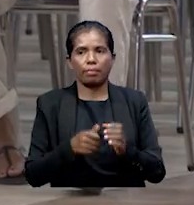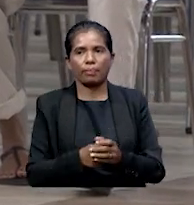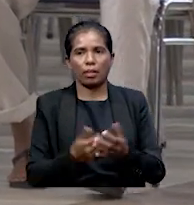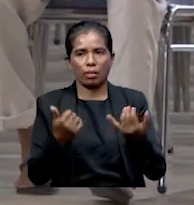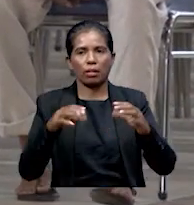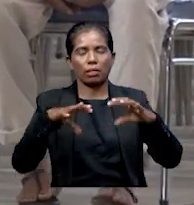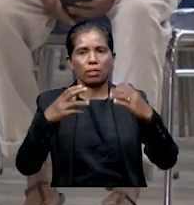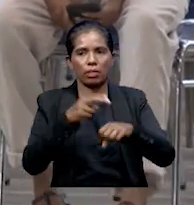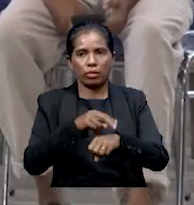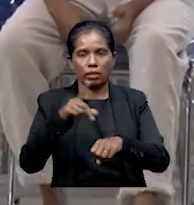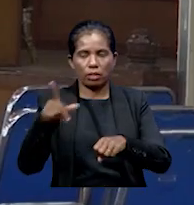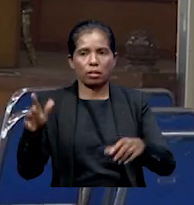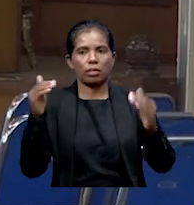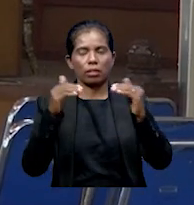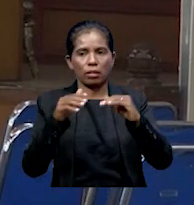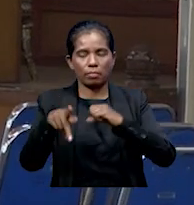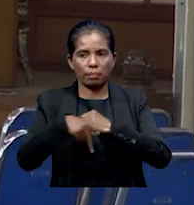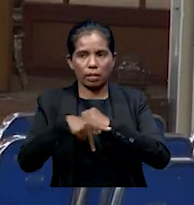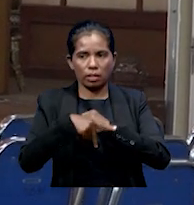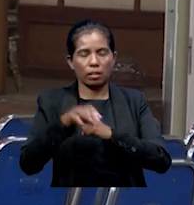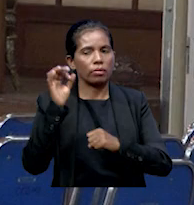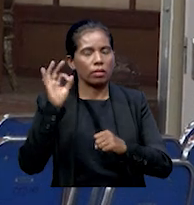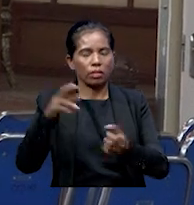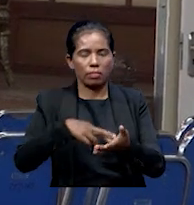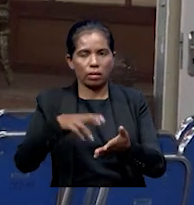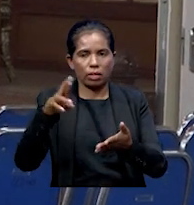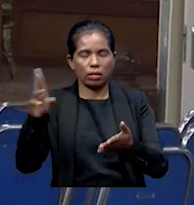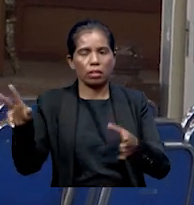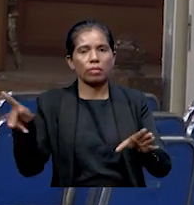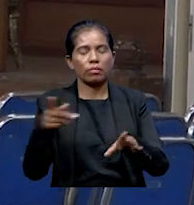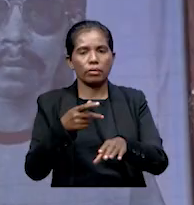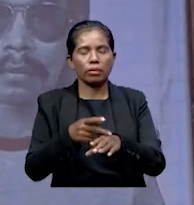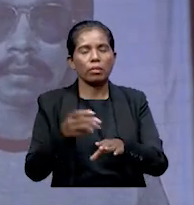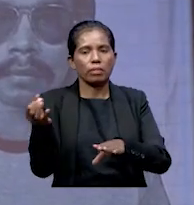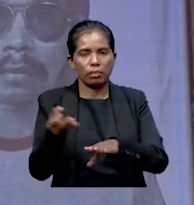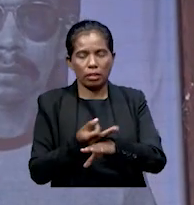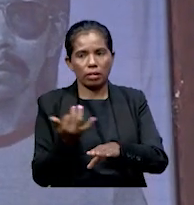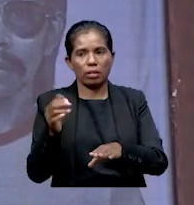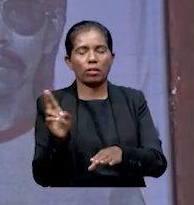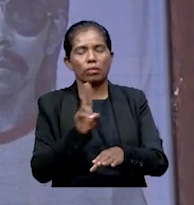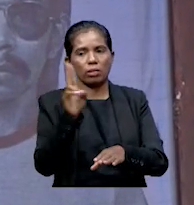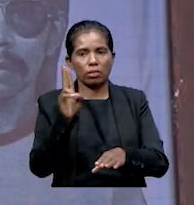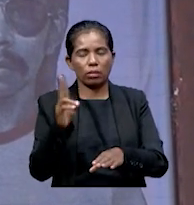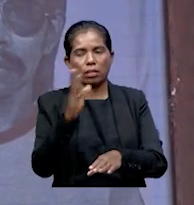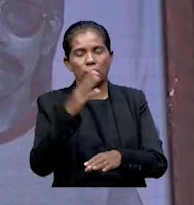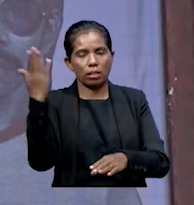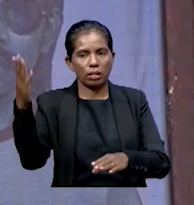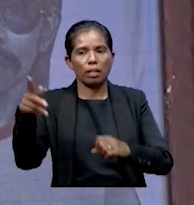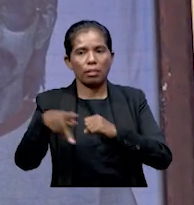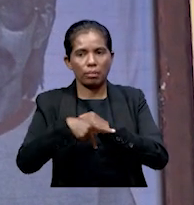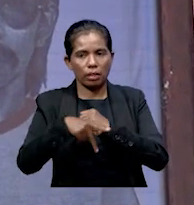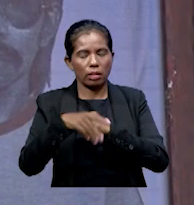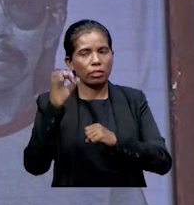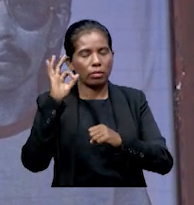Comissão Nacional ba Congresso Partido Fretilin, aprova ona documento Sira, nebe atu usa e a Congresso Partido Fretilin Tinané,